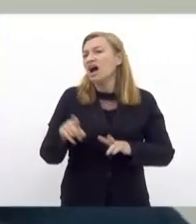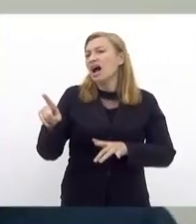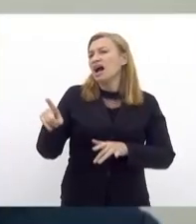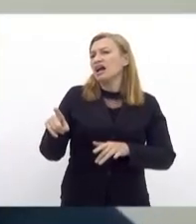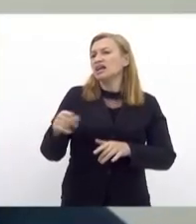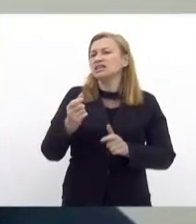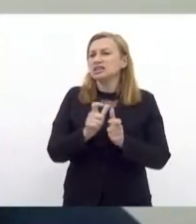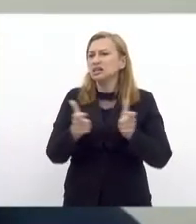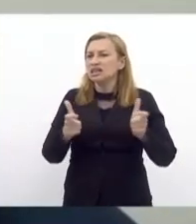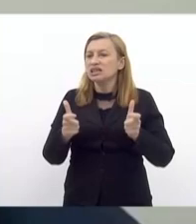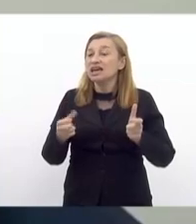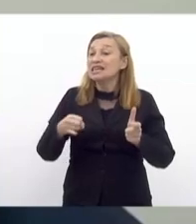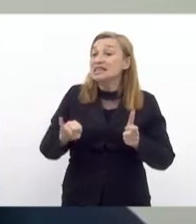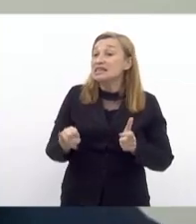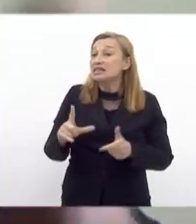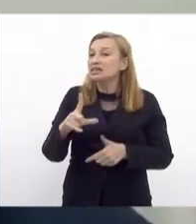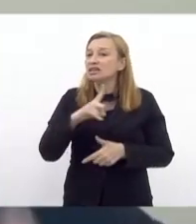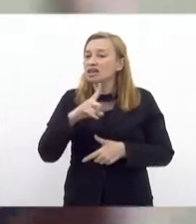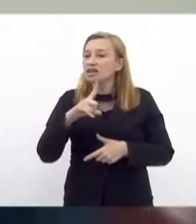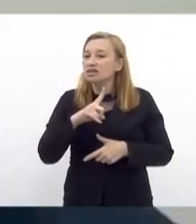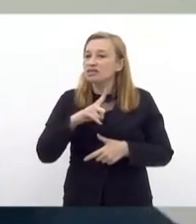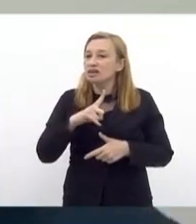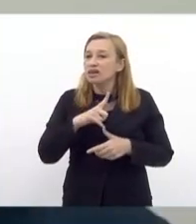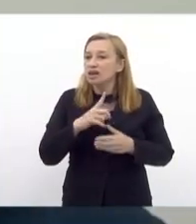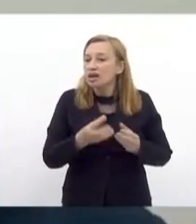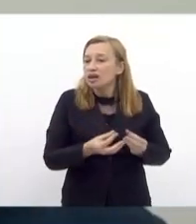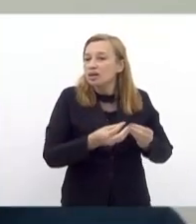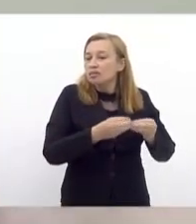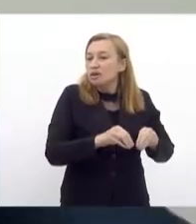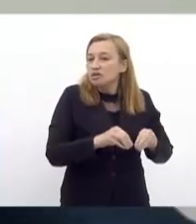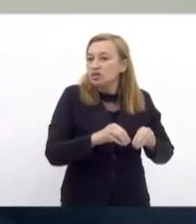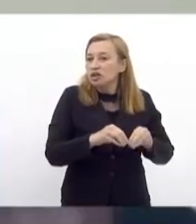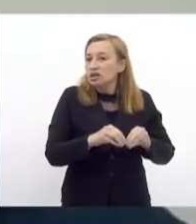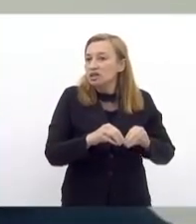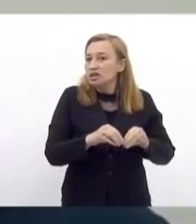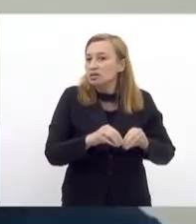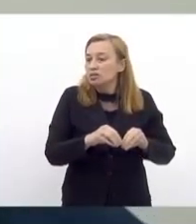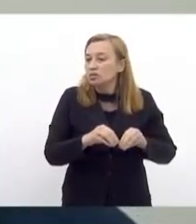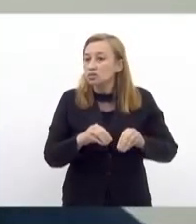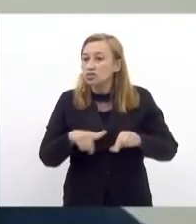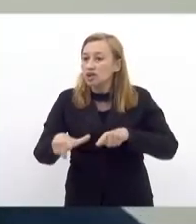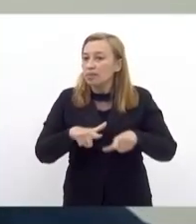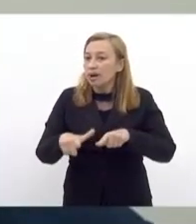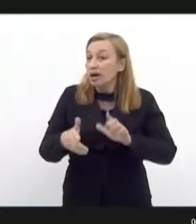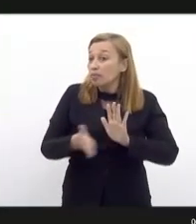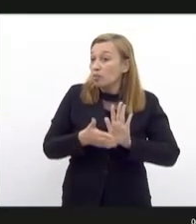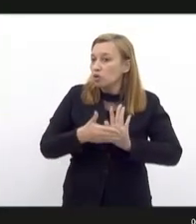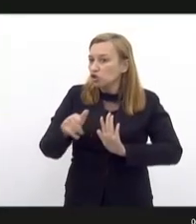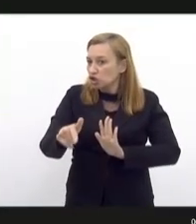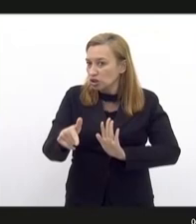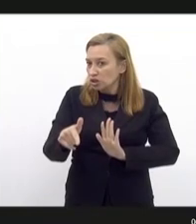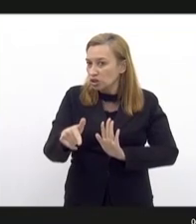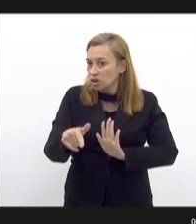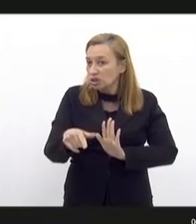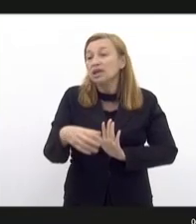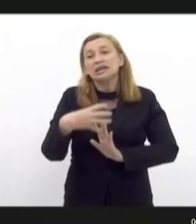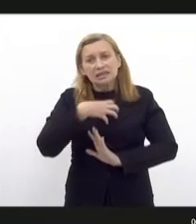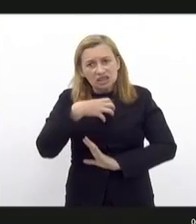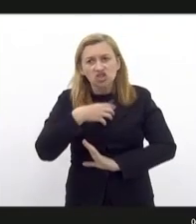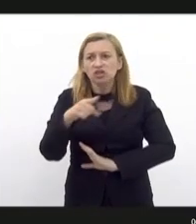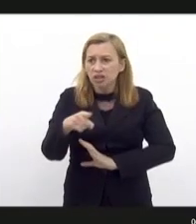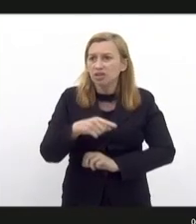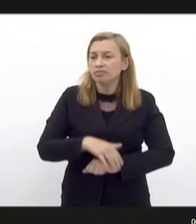Esse crescimento é se houver a coordenação das operações, o que nós estamos propondo aqui. Okay. É nesse okay.